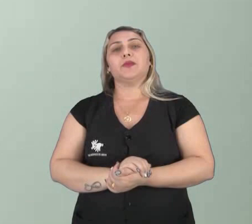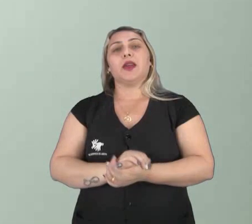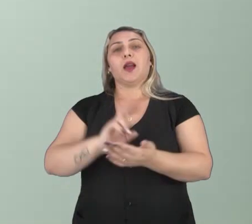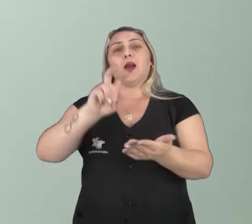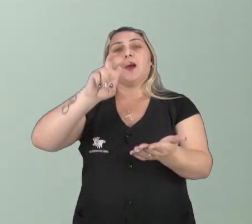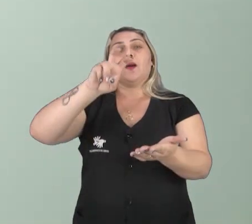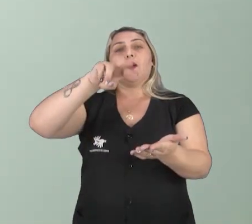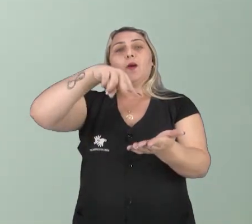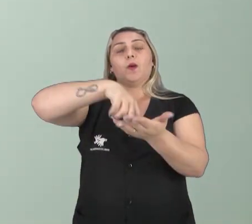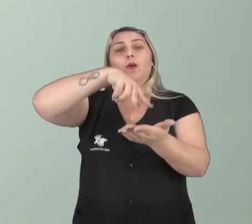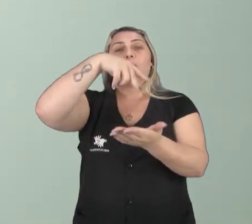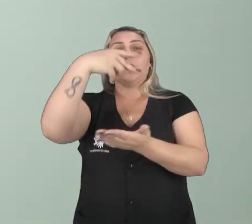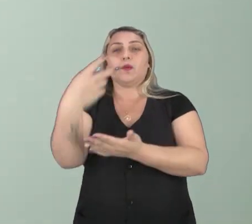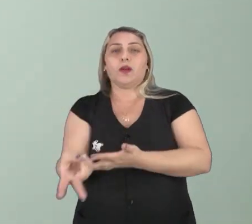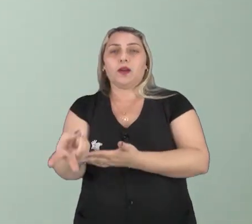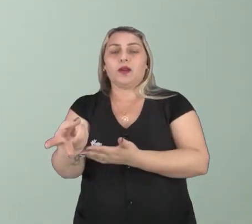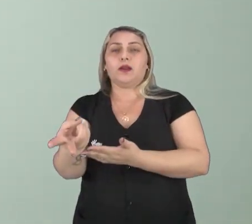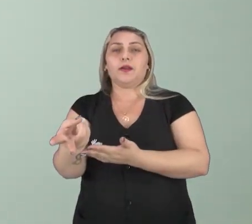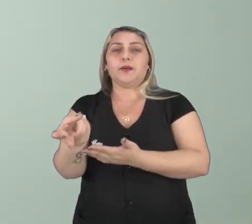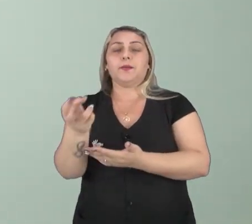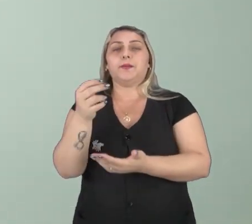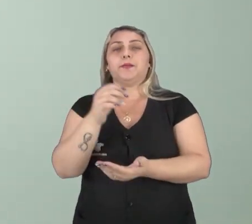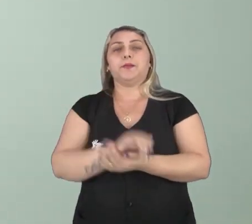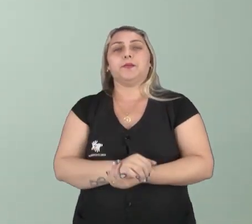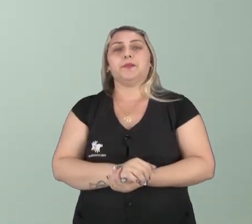caiu, por exemplo,